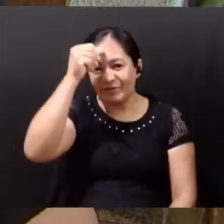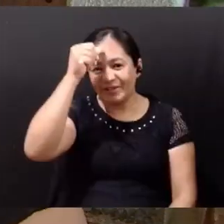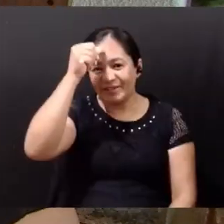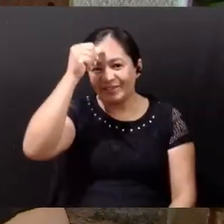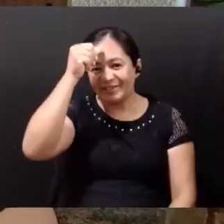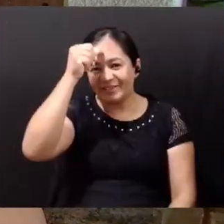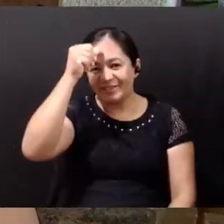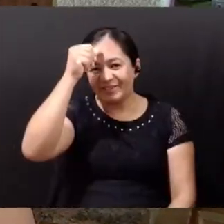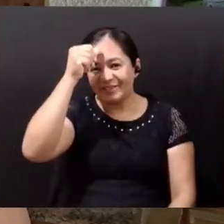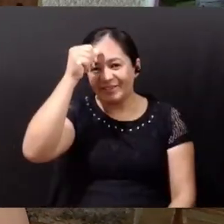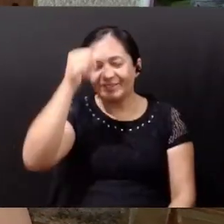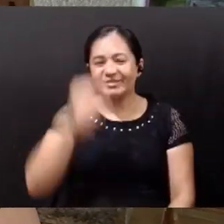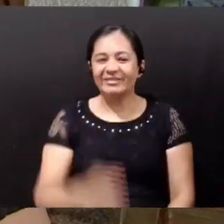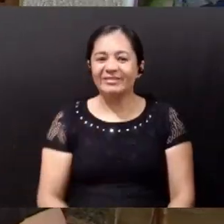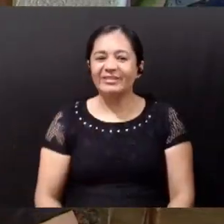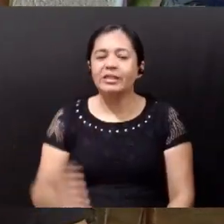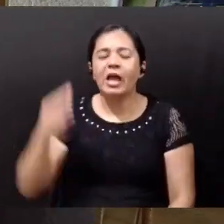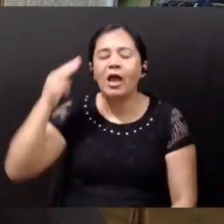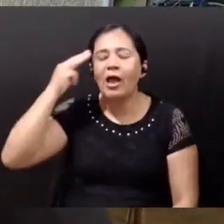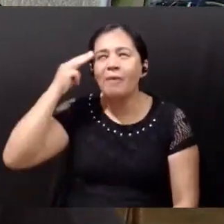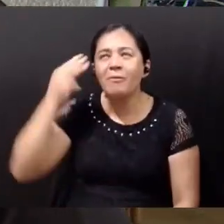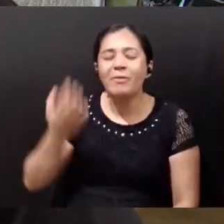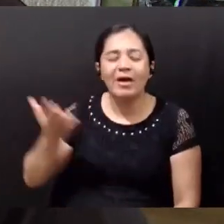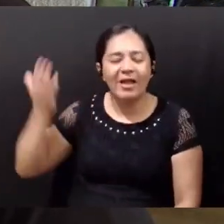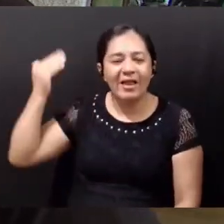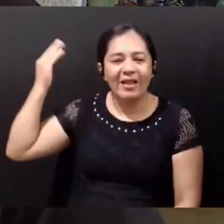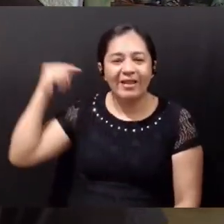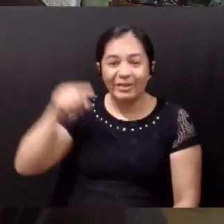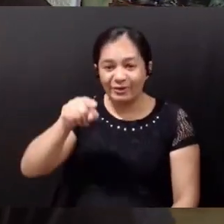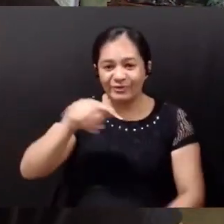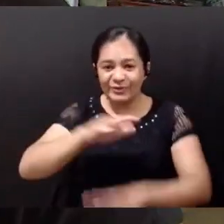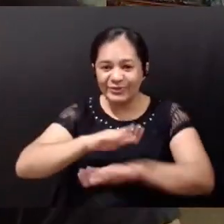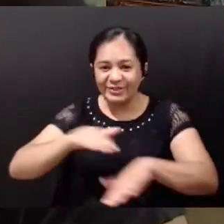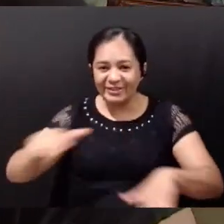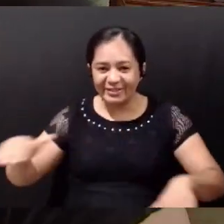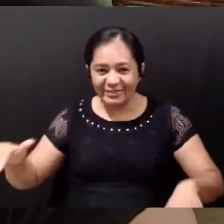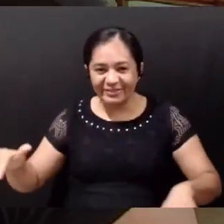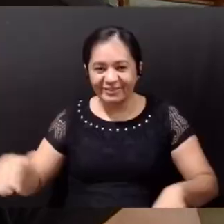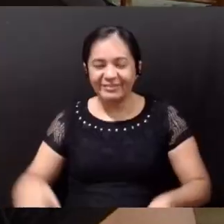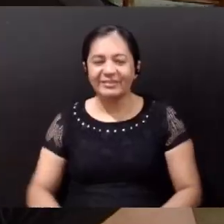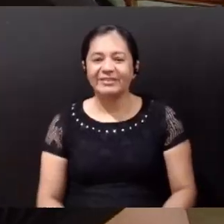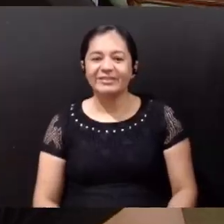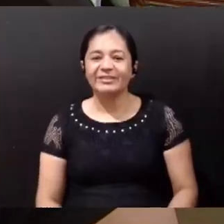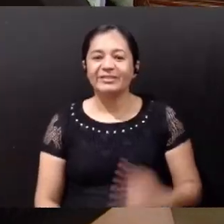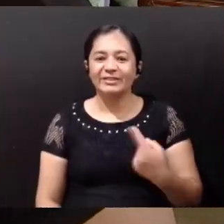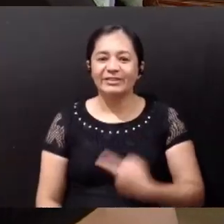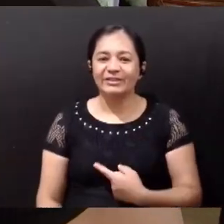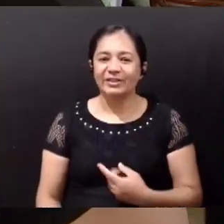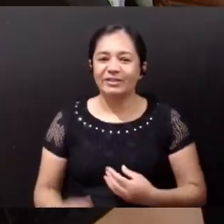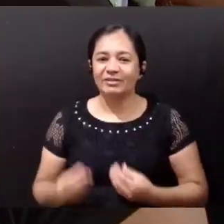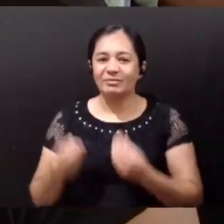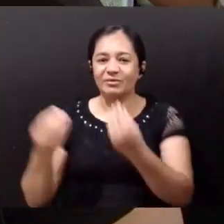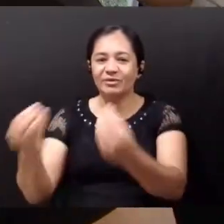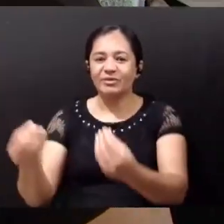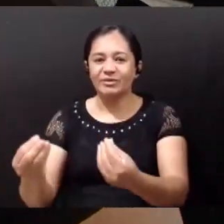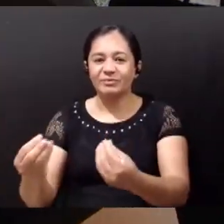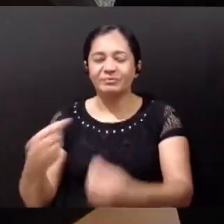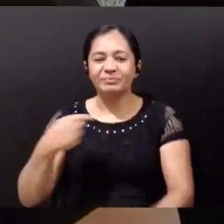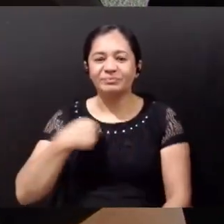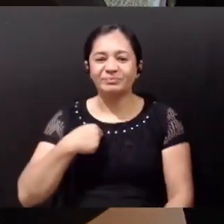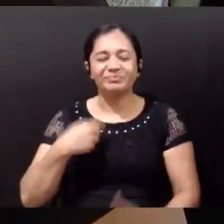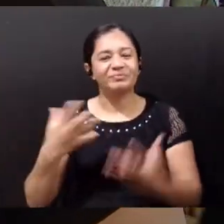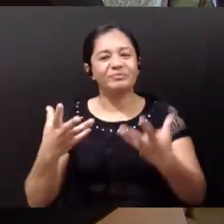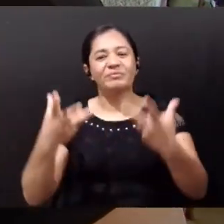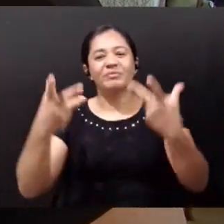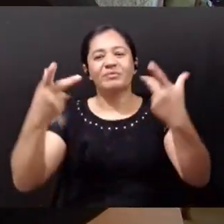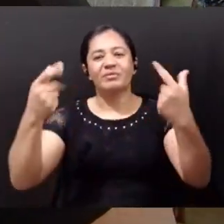Aquela memória infantil da criança lá. E aí a gente foi entregar e para mim foi maravilhoso,